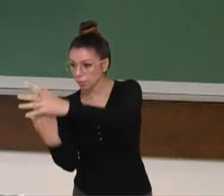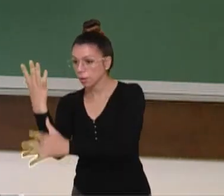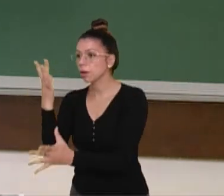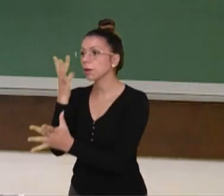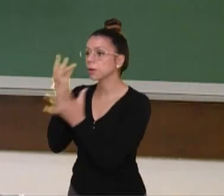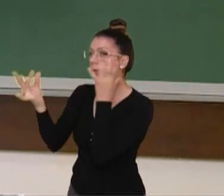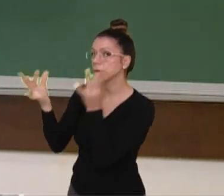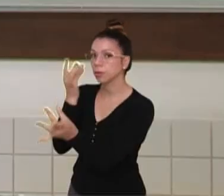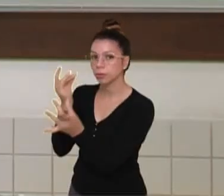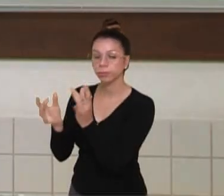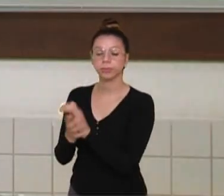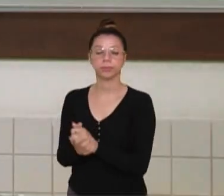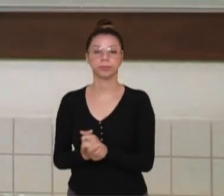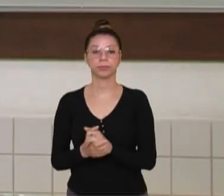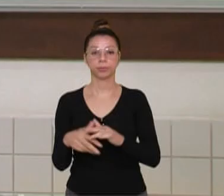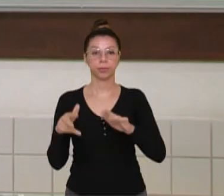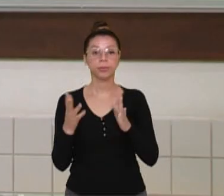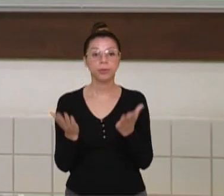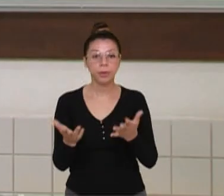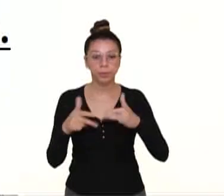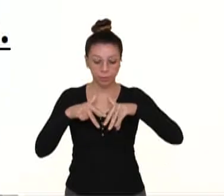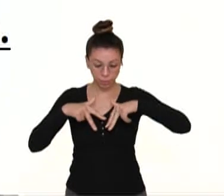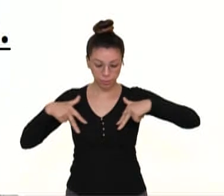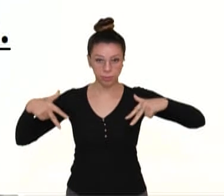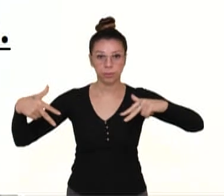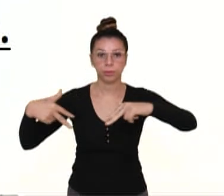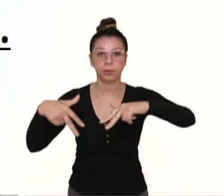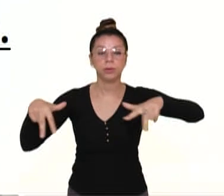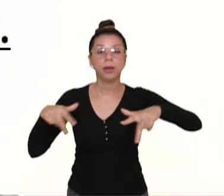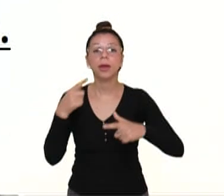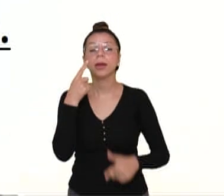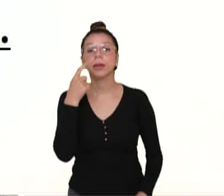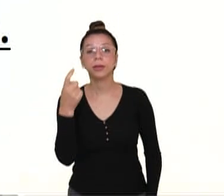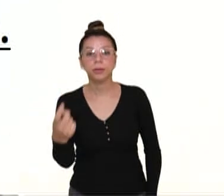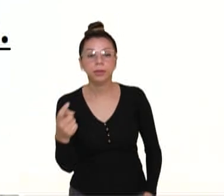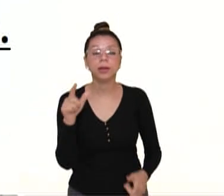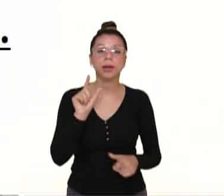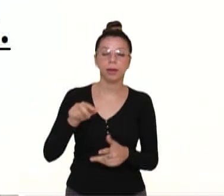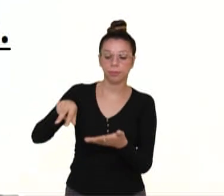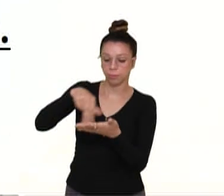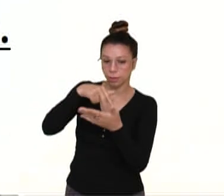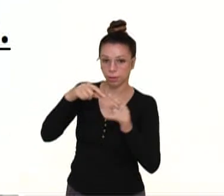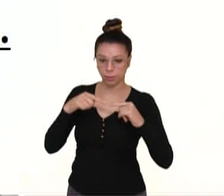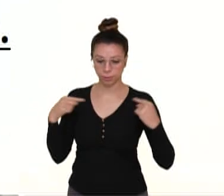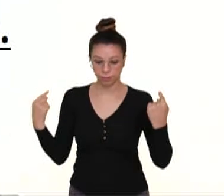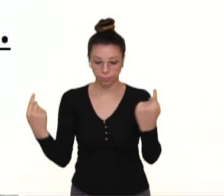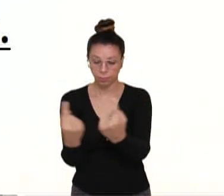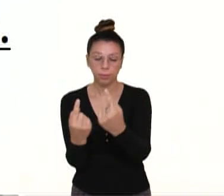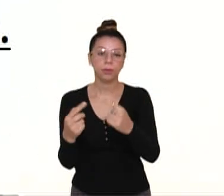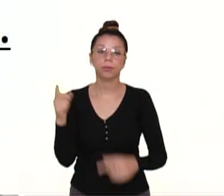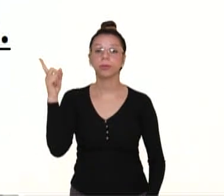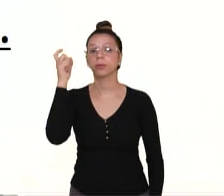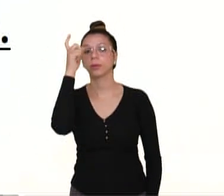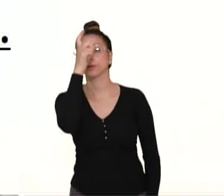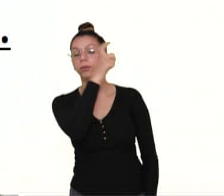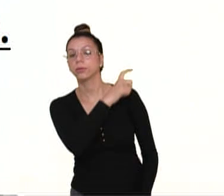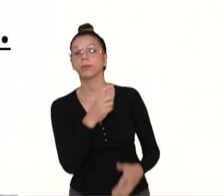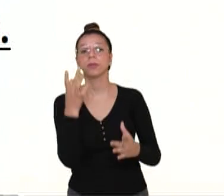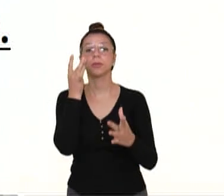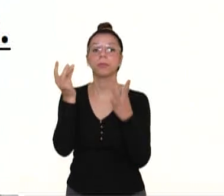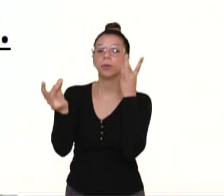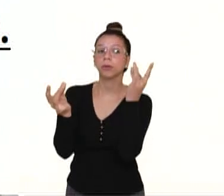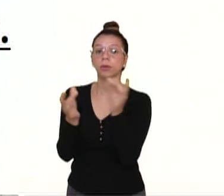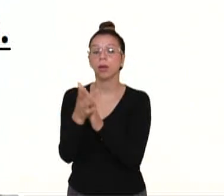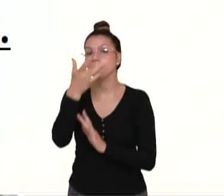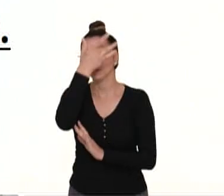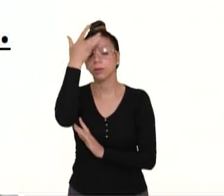da ciranda, tem uma coisa interessante, porque é uma dança circular. E aí é difícil você fazer um espetáculo